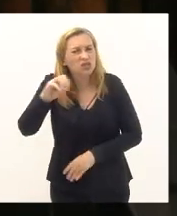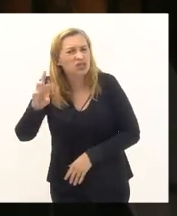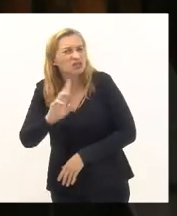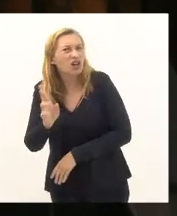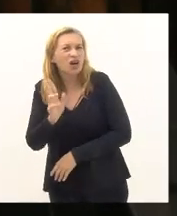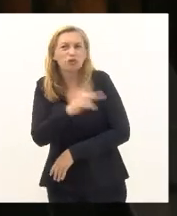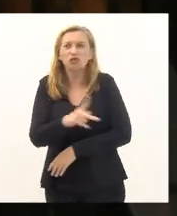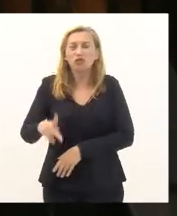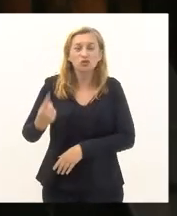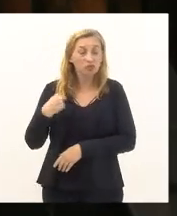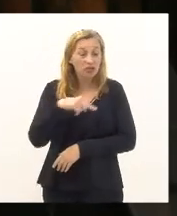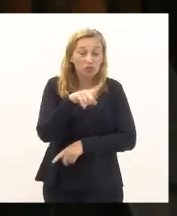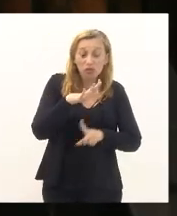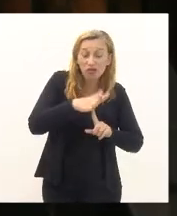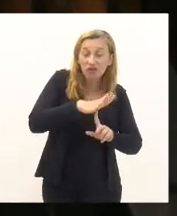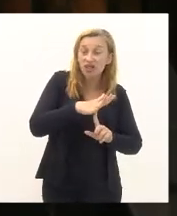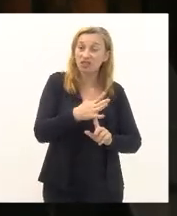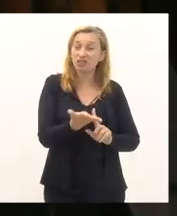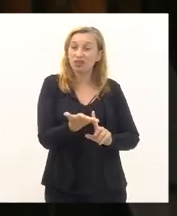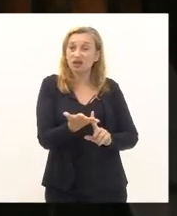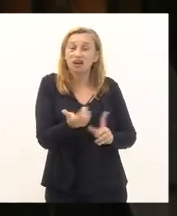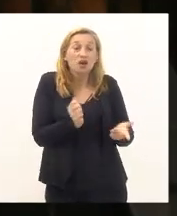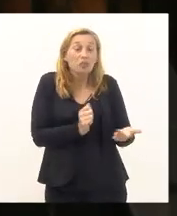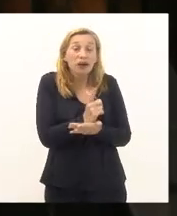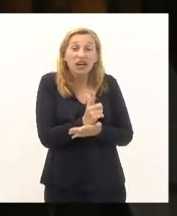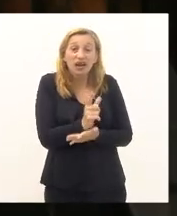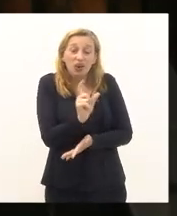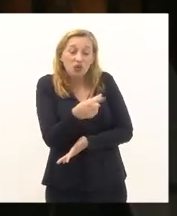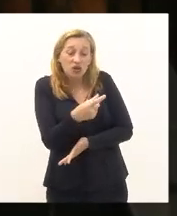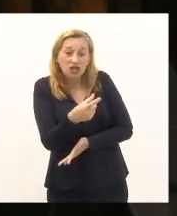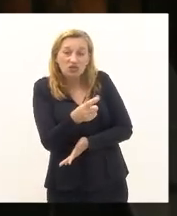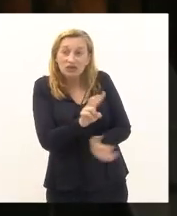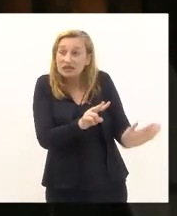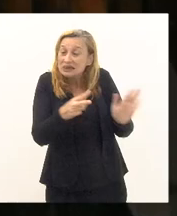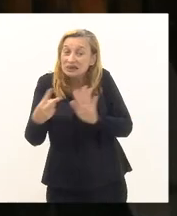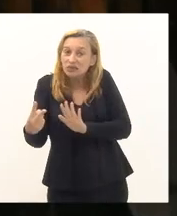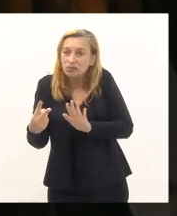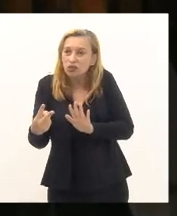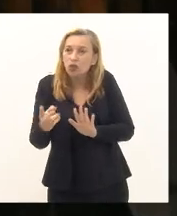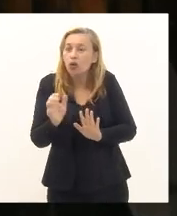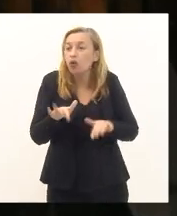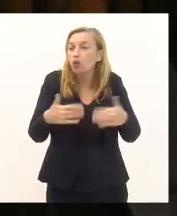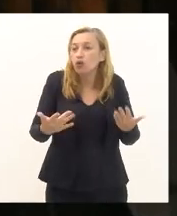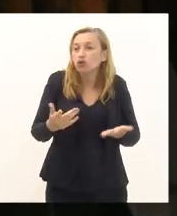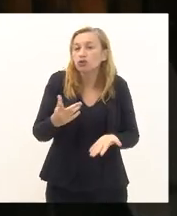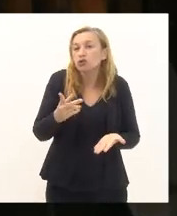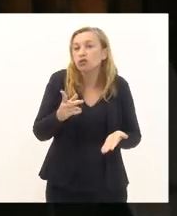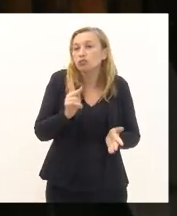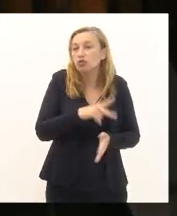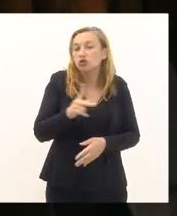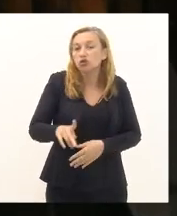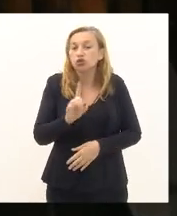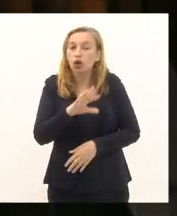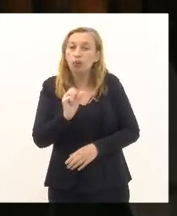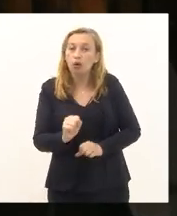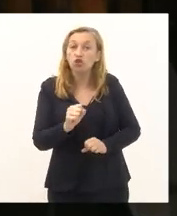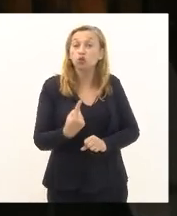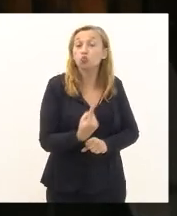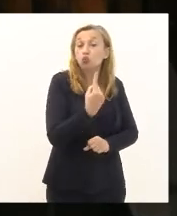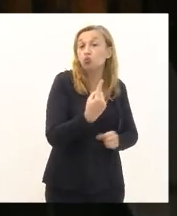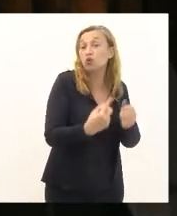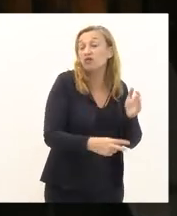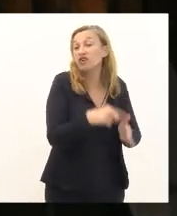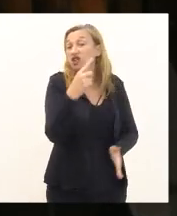para um professor participar numa feira, pagar um ingresso semanal, quando o professor só pode uma vez, pagar um